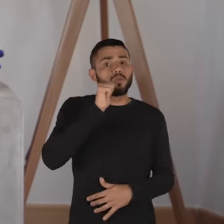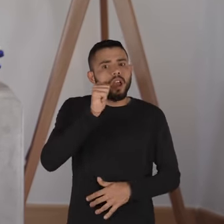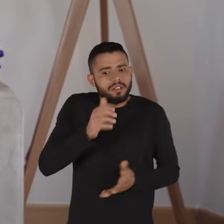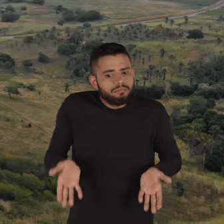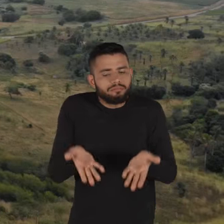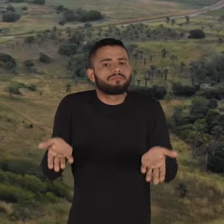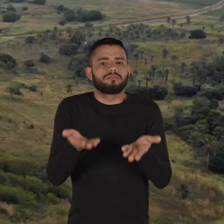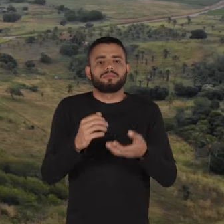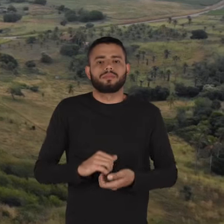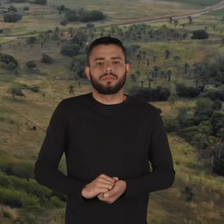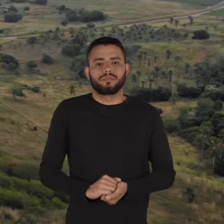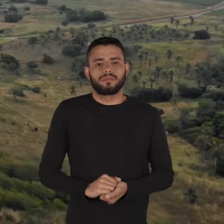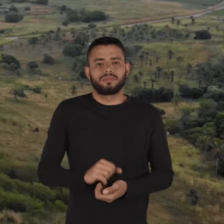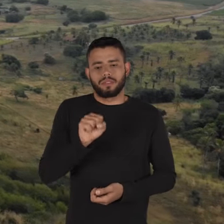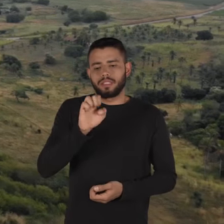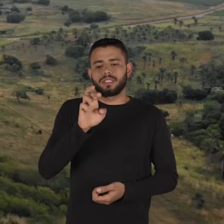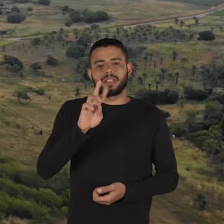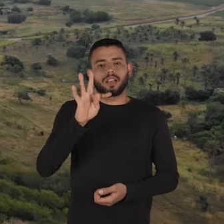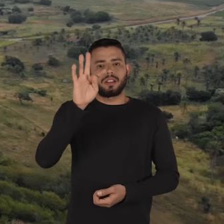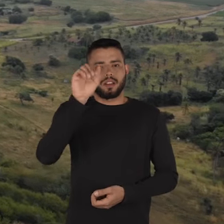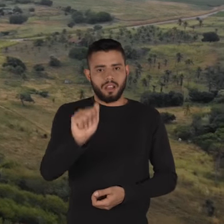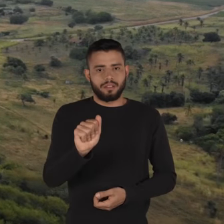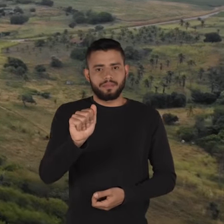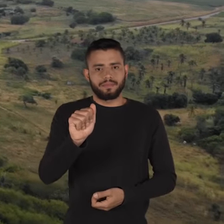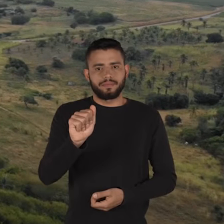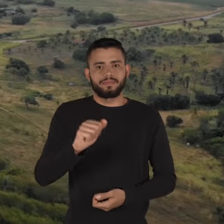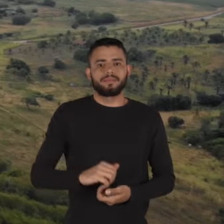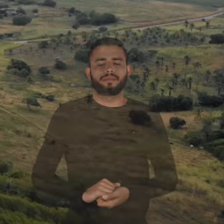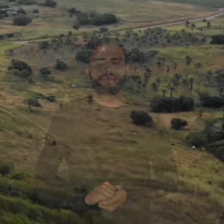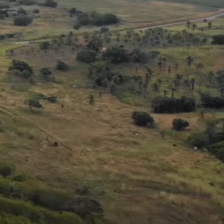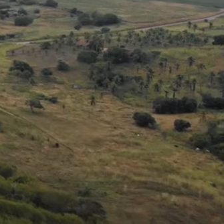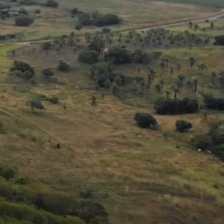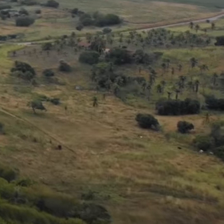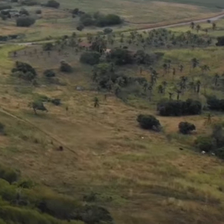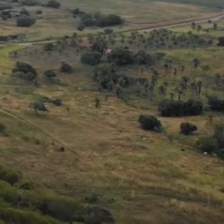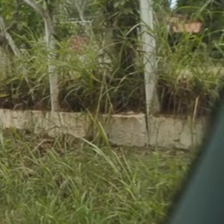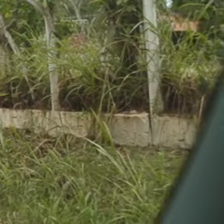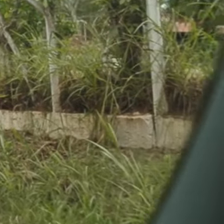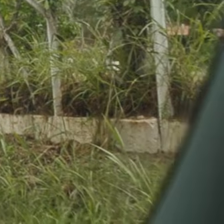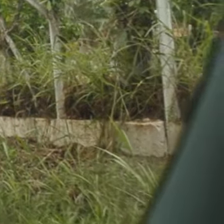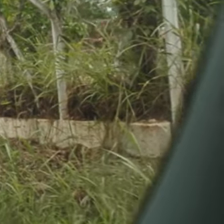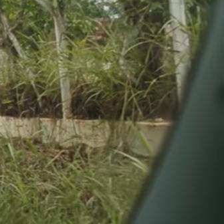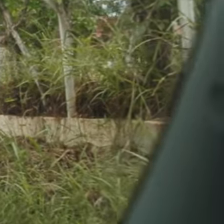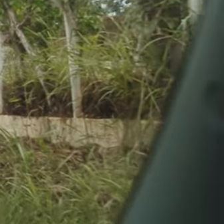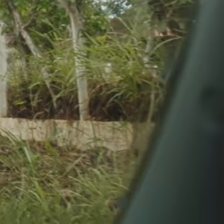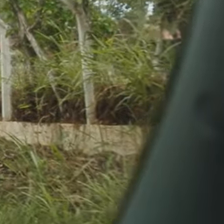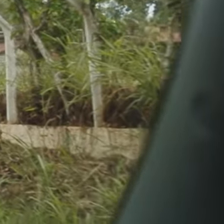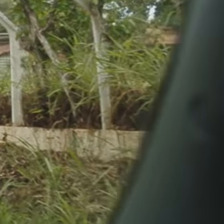mulheres. Letreiro. Certa. Serviço de tecnologia alternativa. Glória do Goitá, Pernambuco.